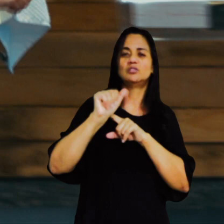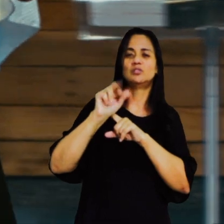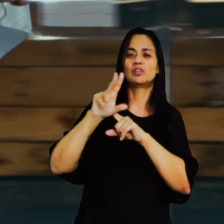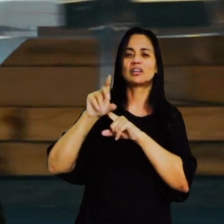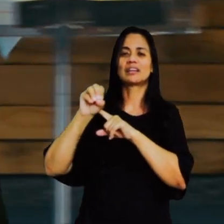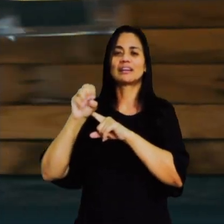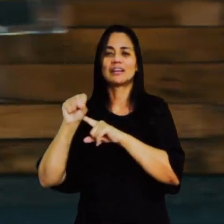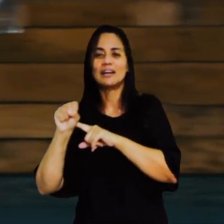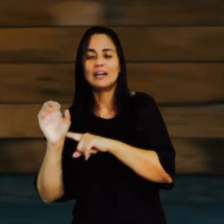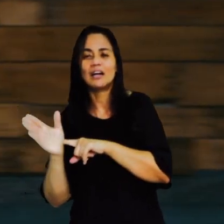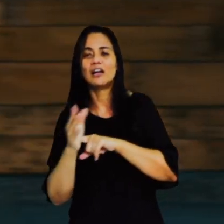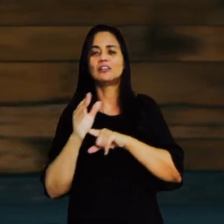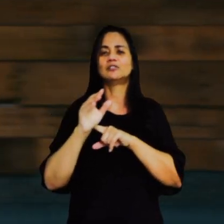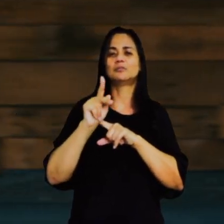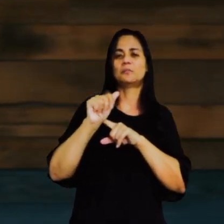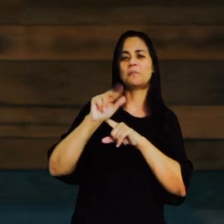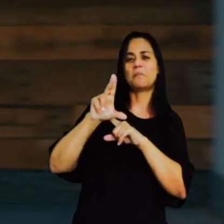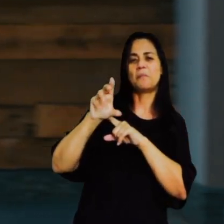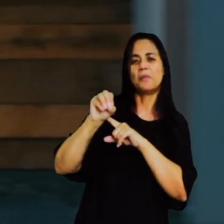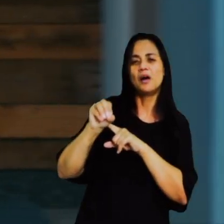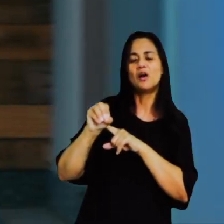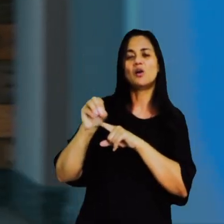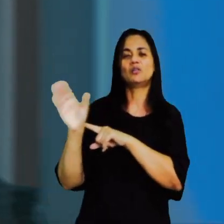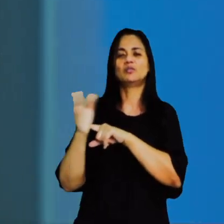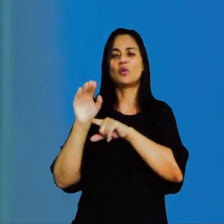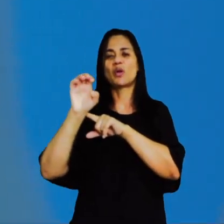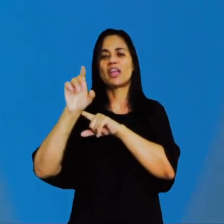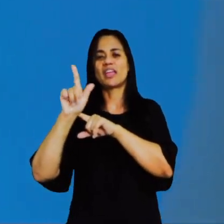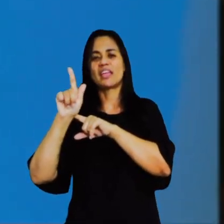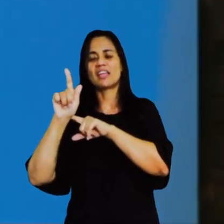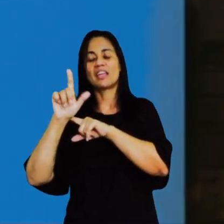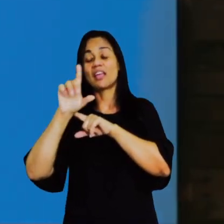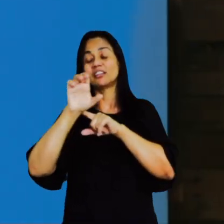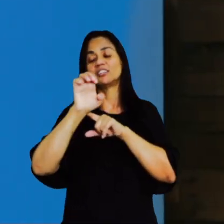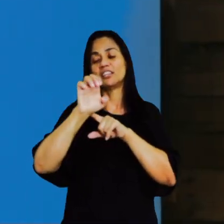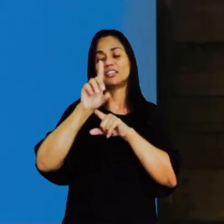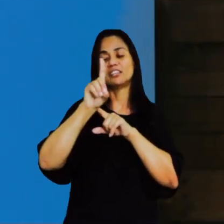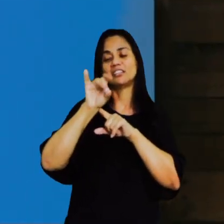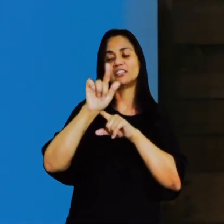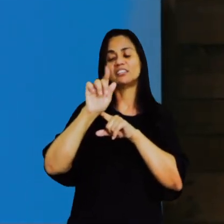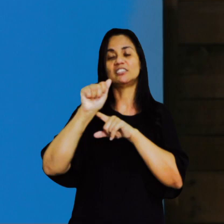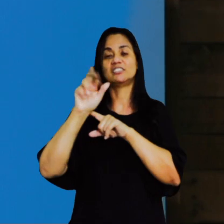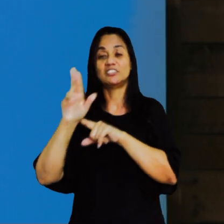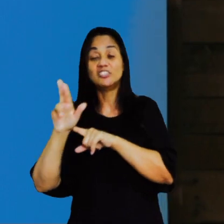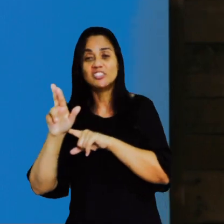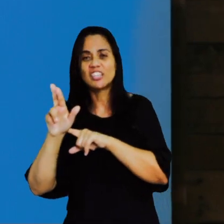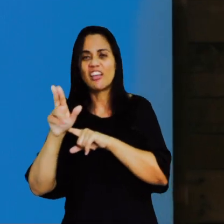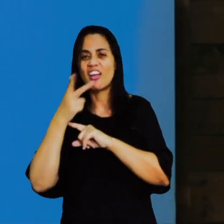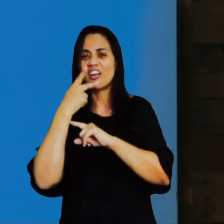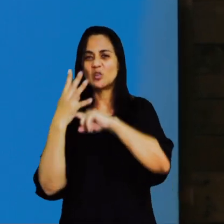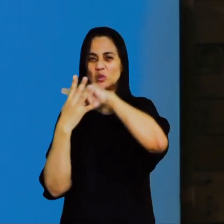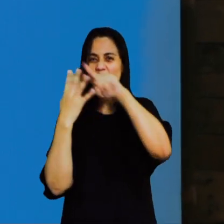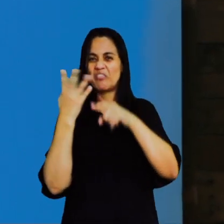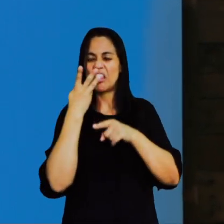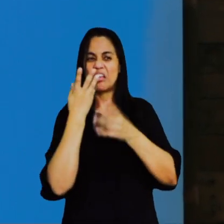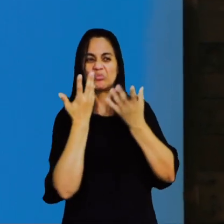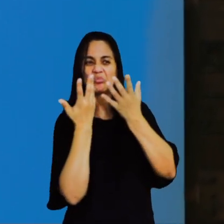isso, falar que quer sair da cozinha, crucificam a gente. Ih,